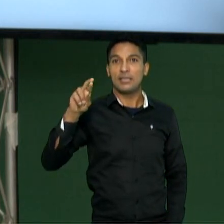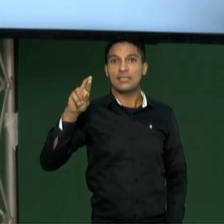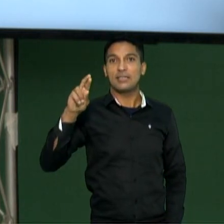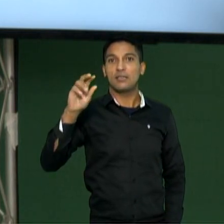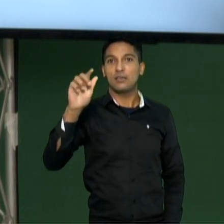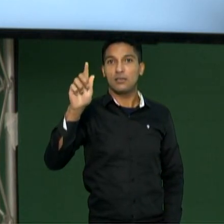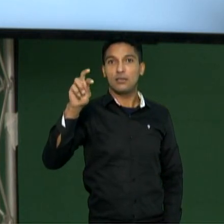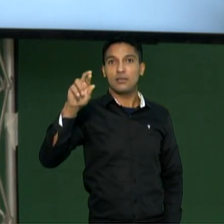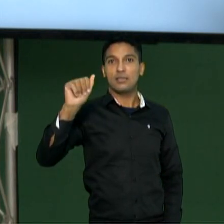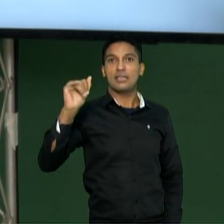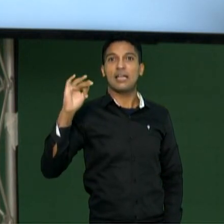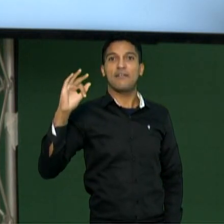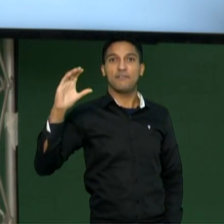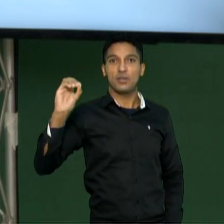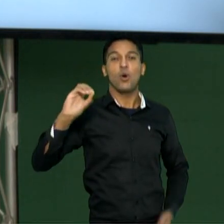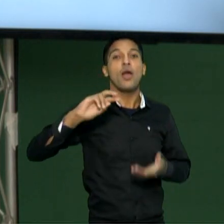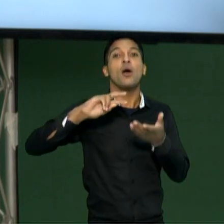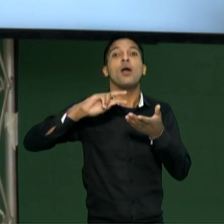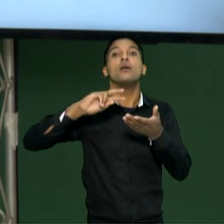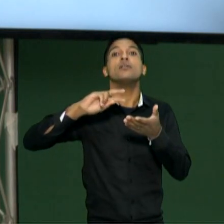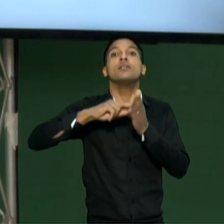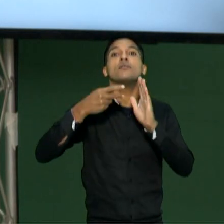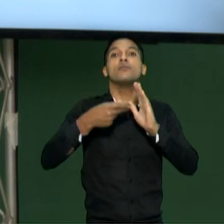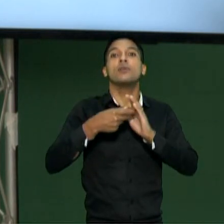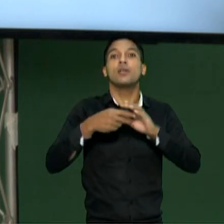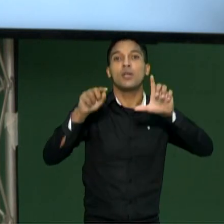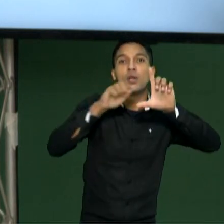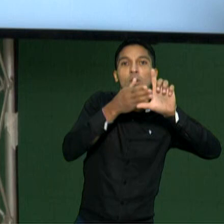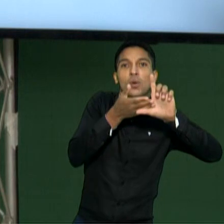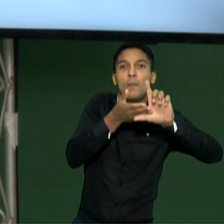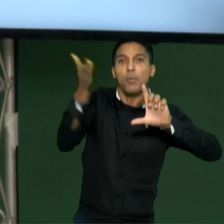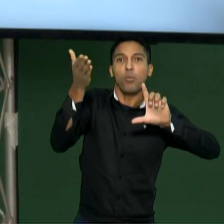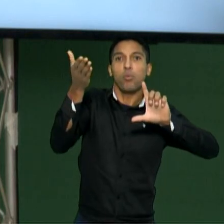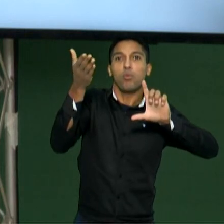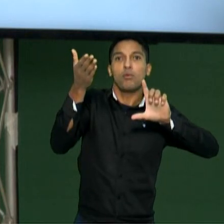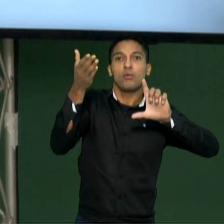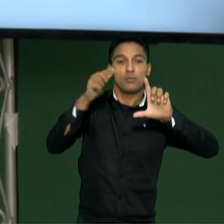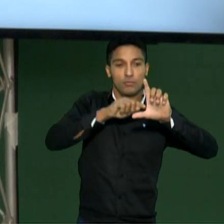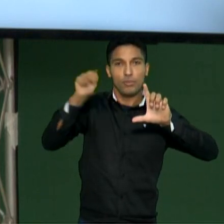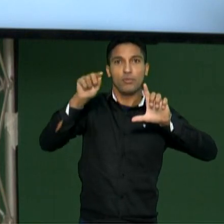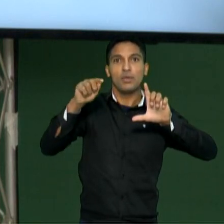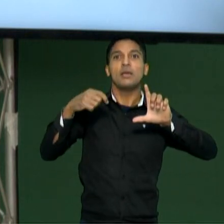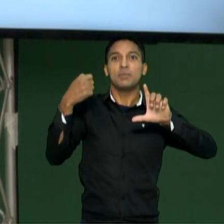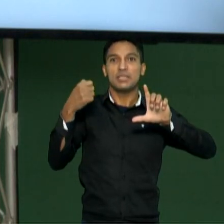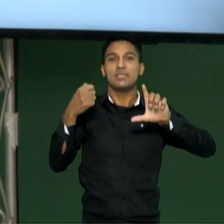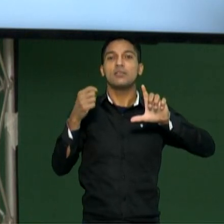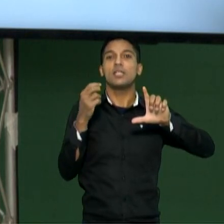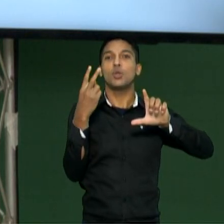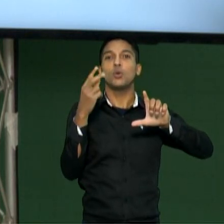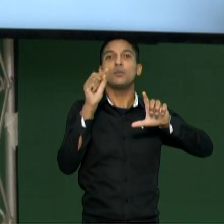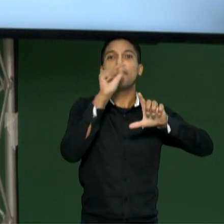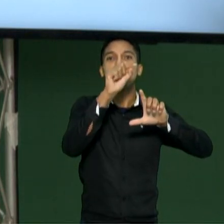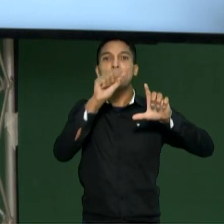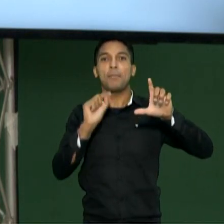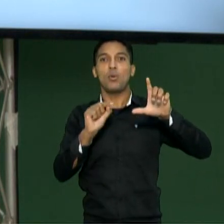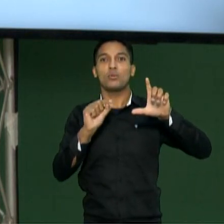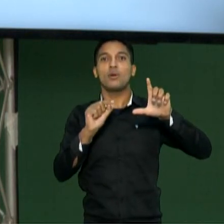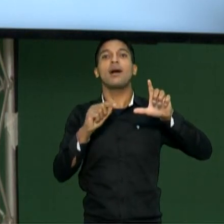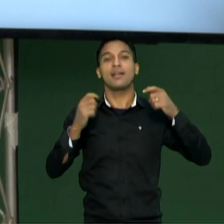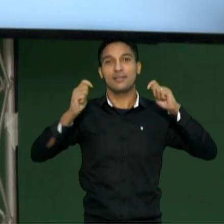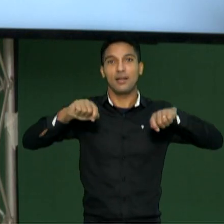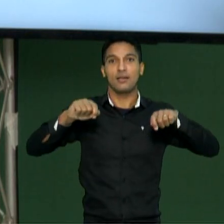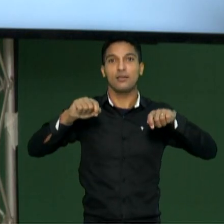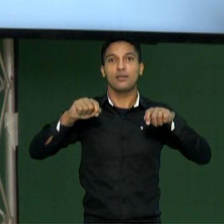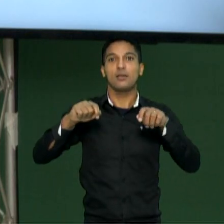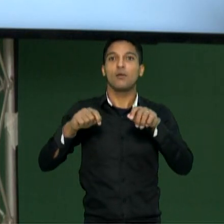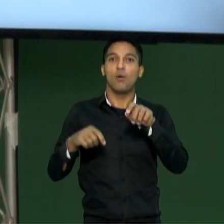né? E para construir uma reta, você precisa, no mínimo ali, 2 pontos, já é o suficiente para construir esse